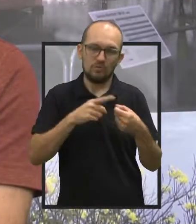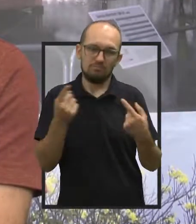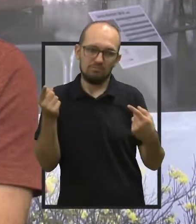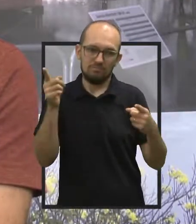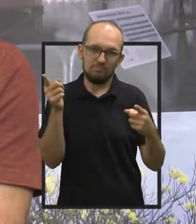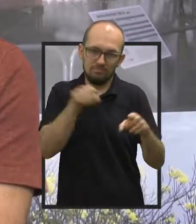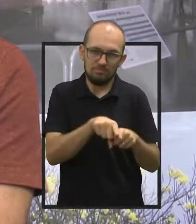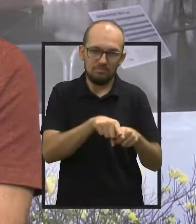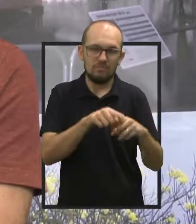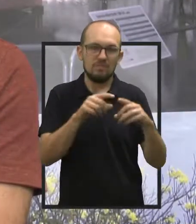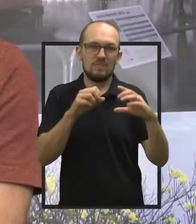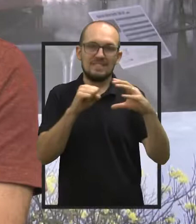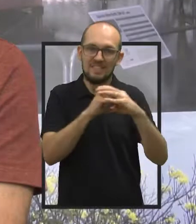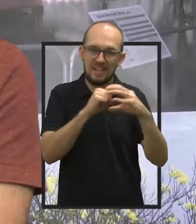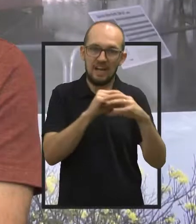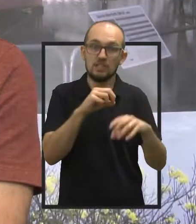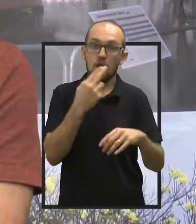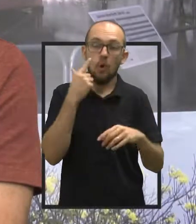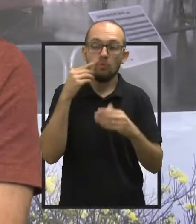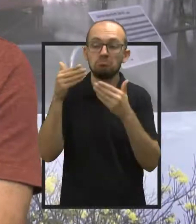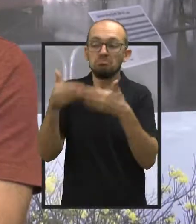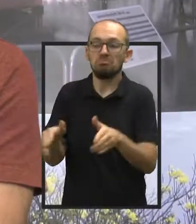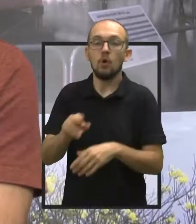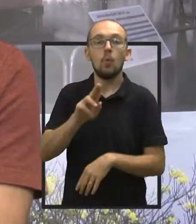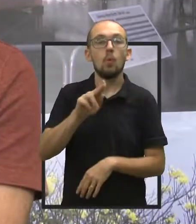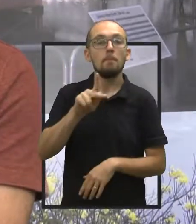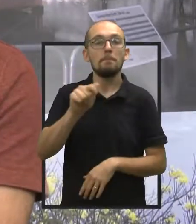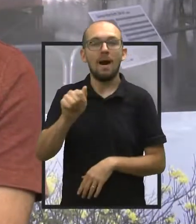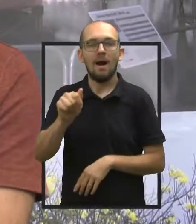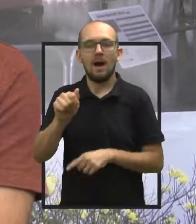em funcionamento. Então, o que eu resolvi fazer?